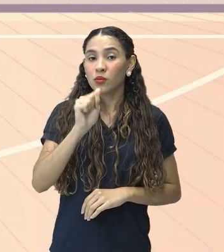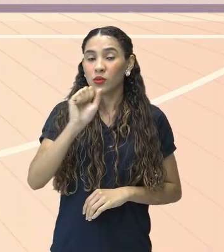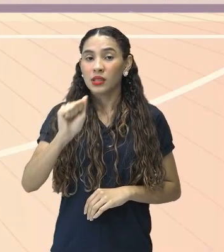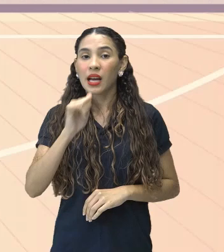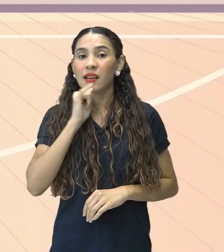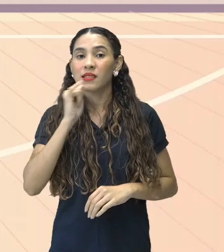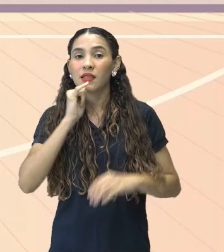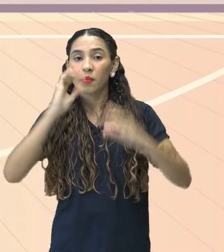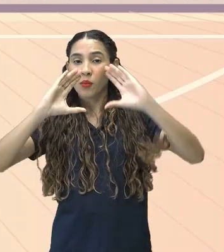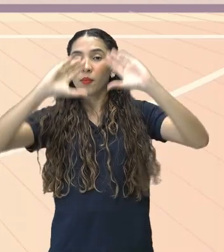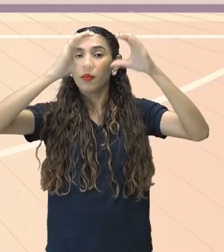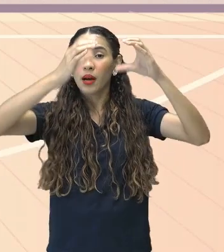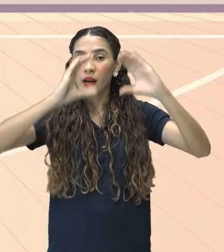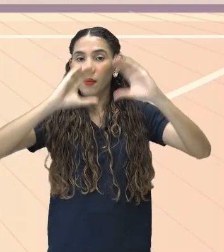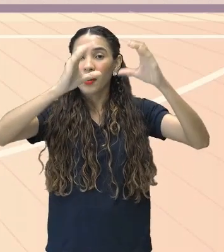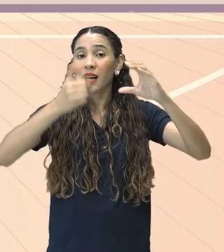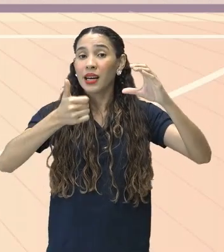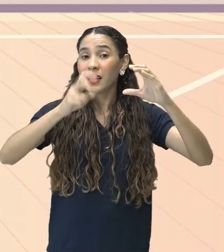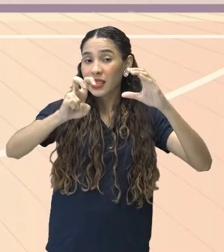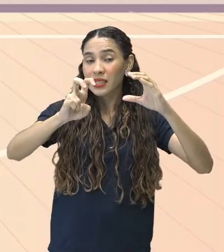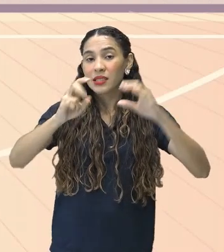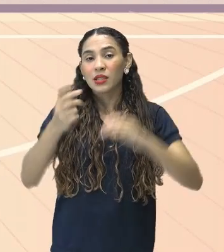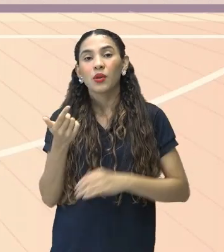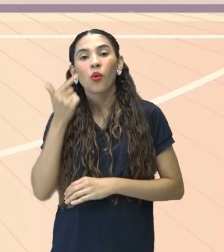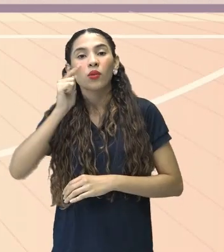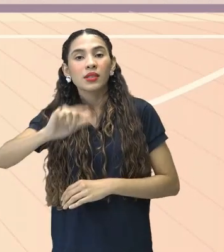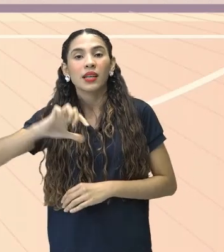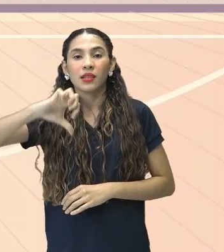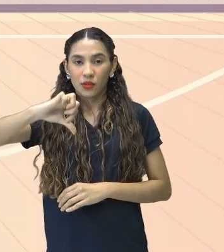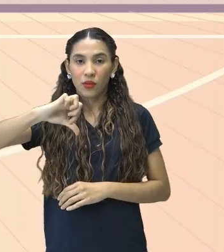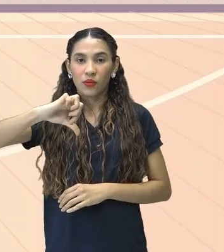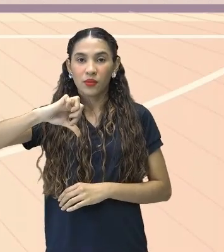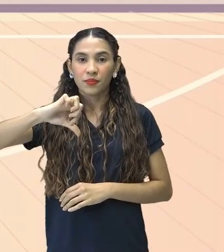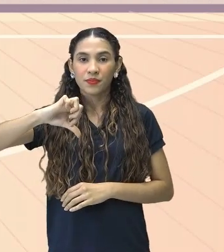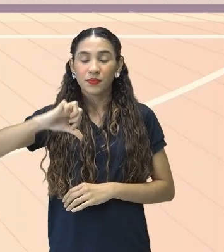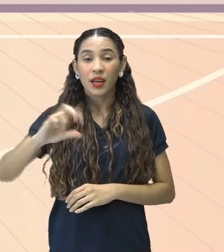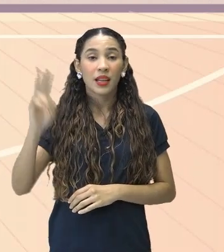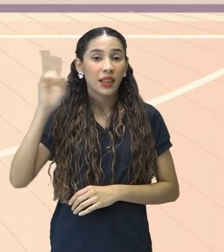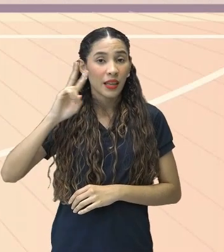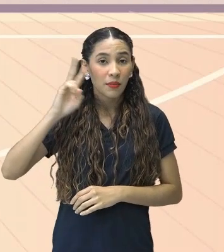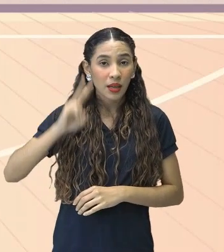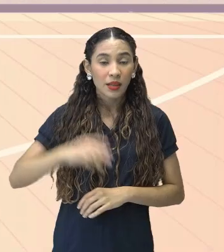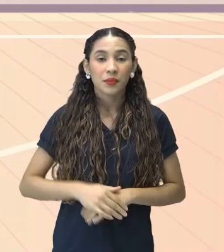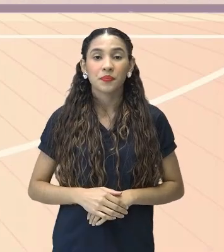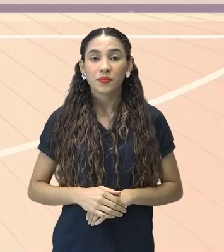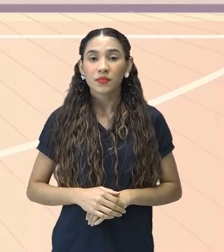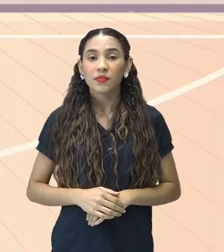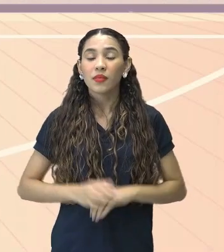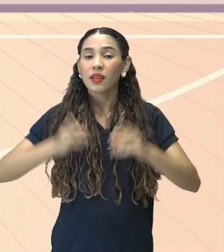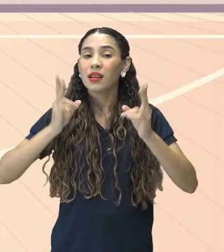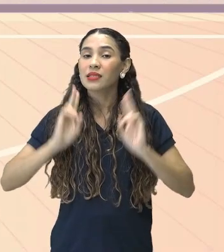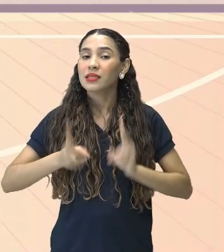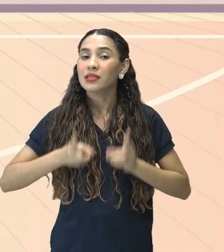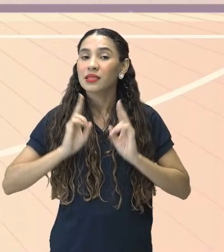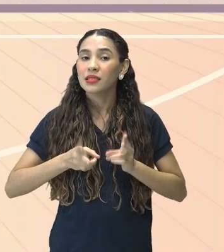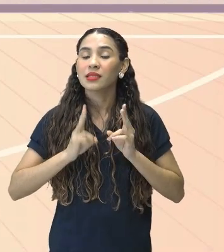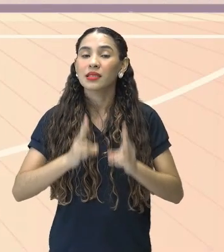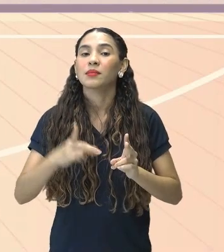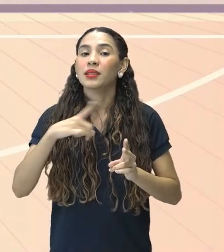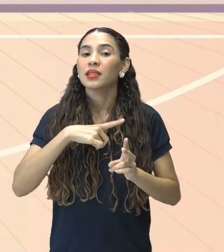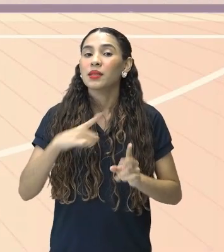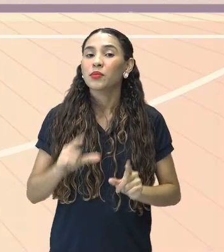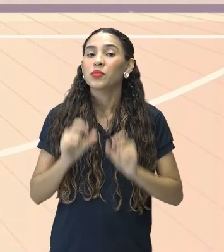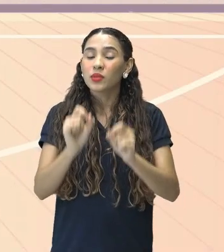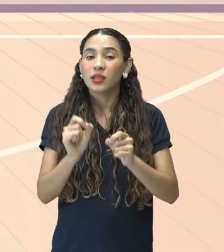arremessa 15 vezes, ela acerta 9. Lembrando que nós sempre temos